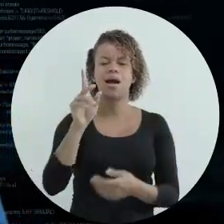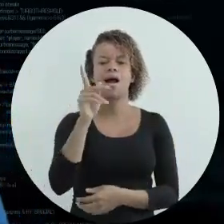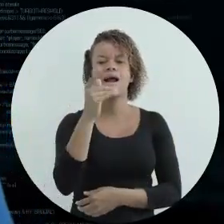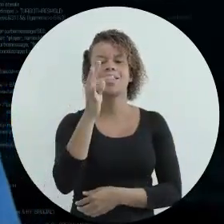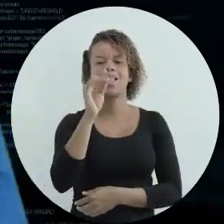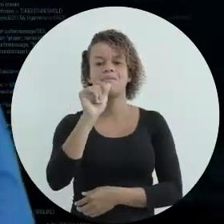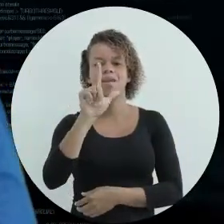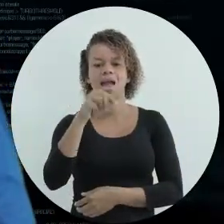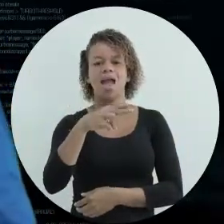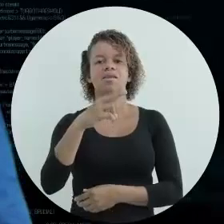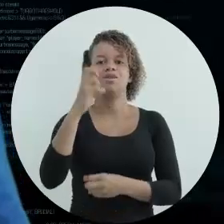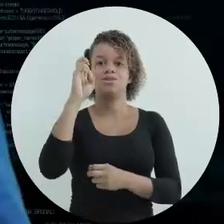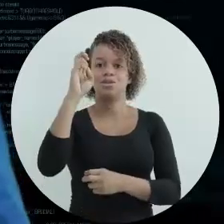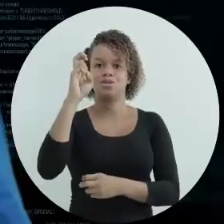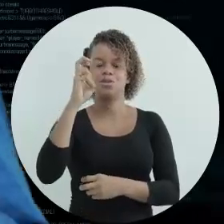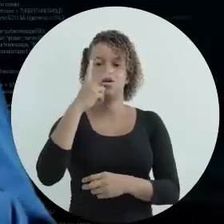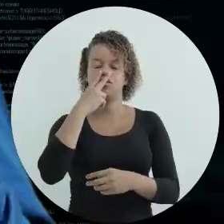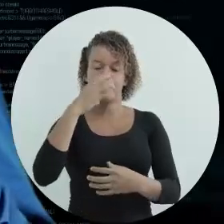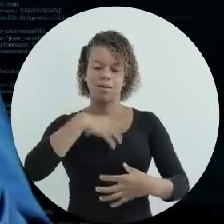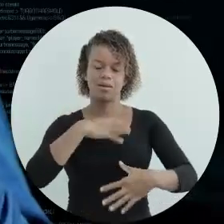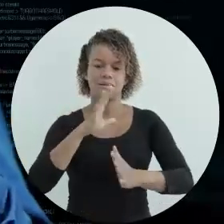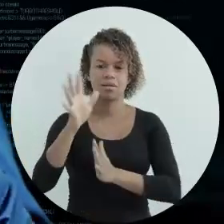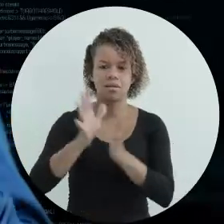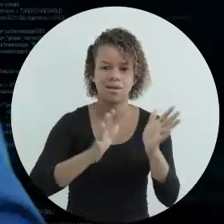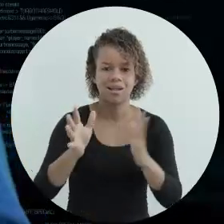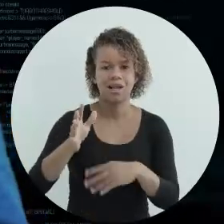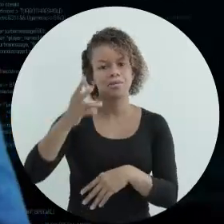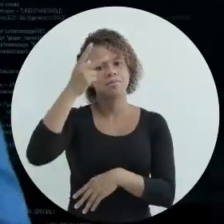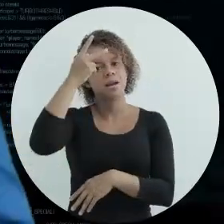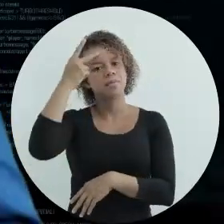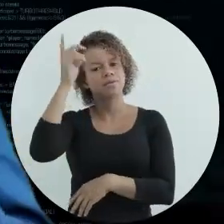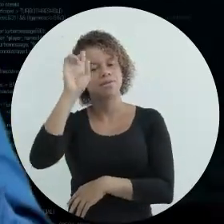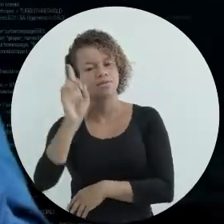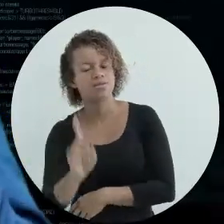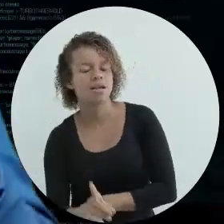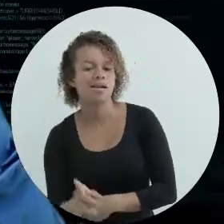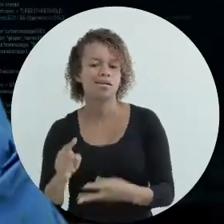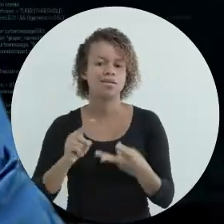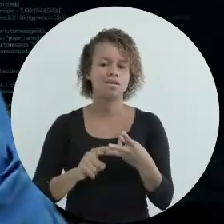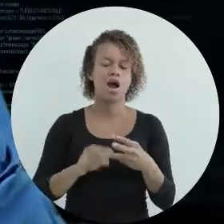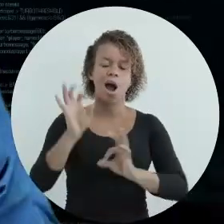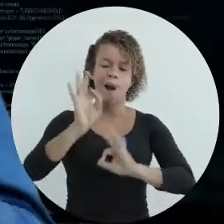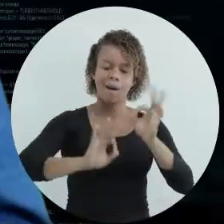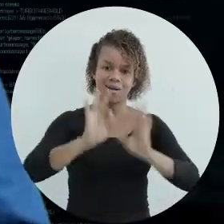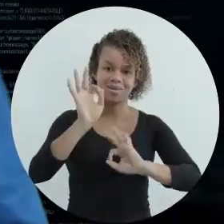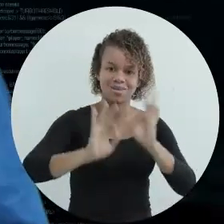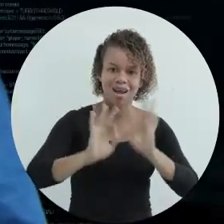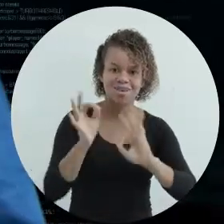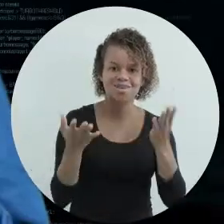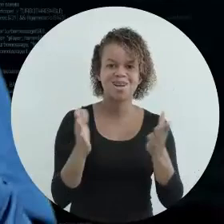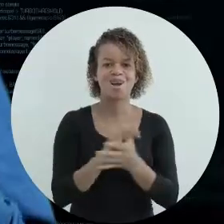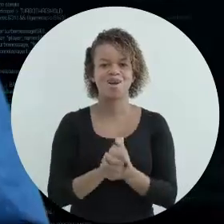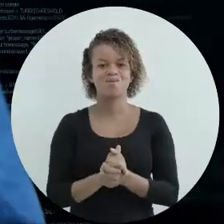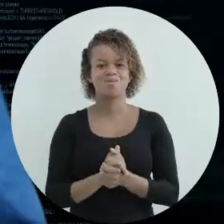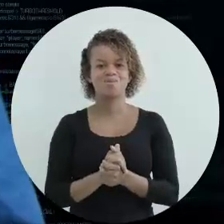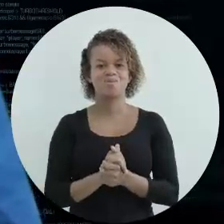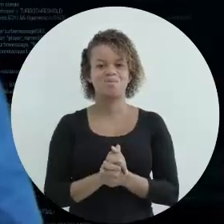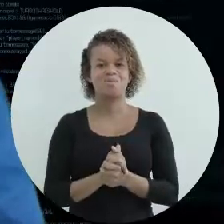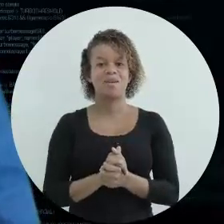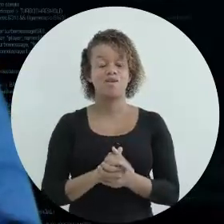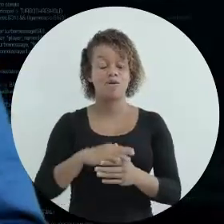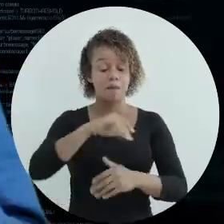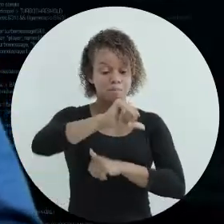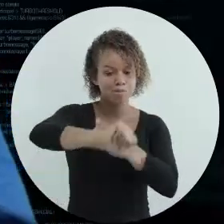de acessibilidade para deficientes, tivemos a organização, tivemos uma remodelagem